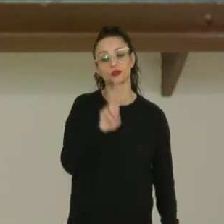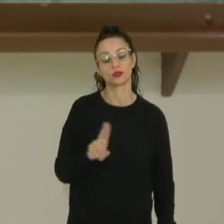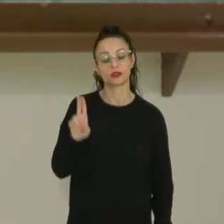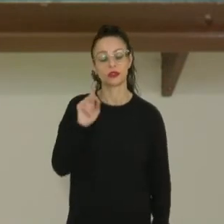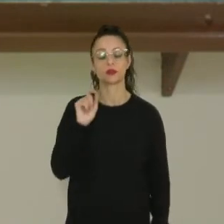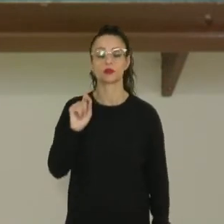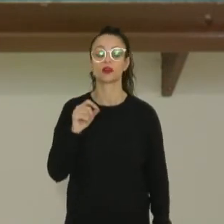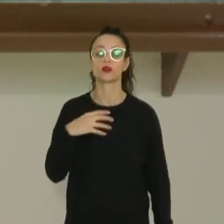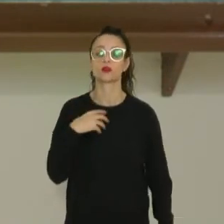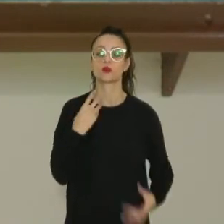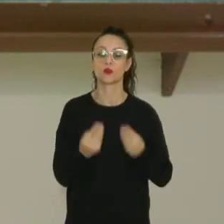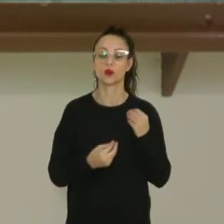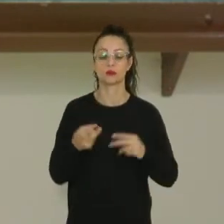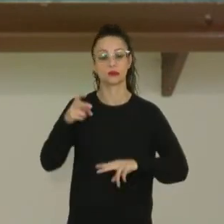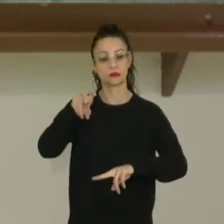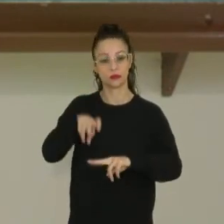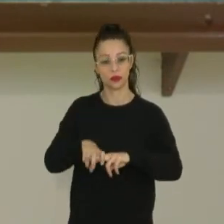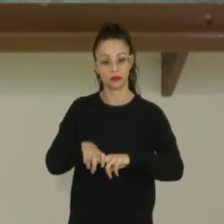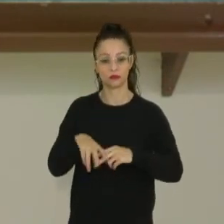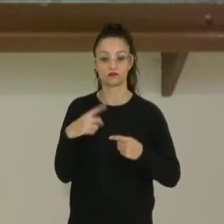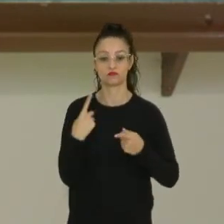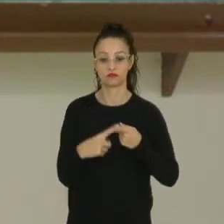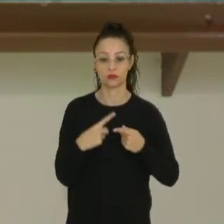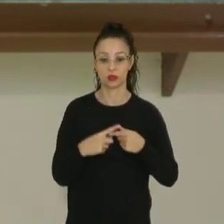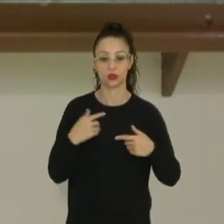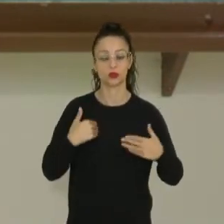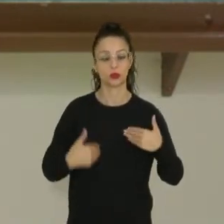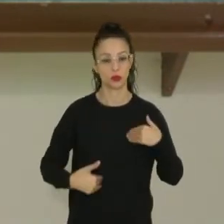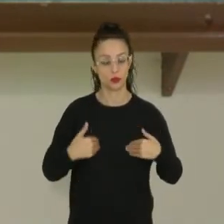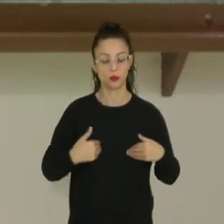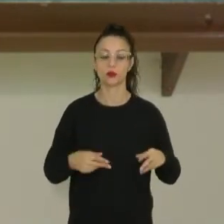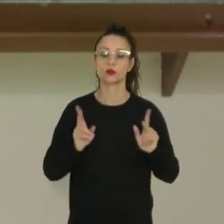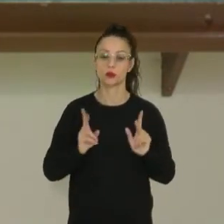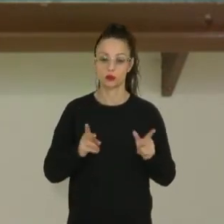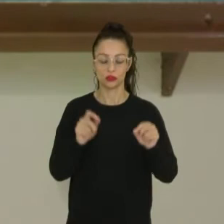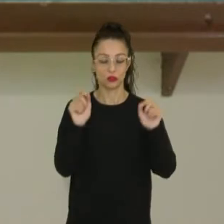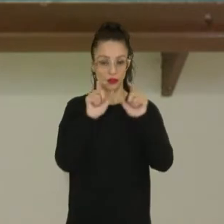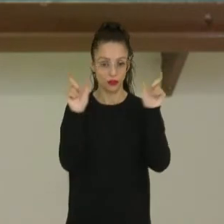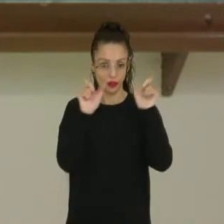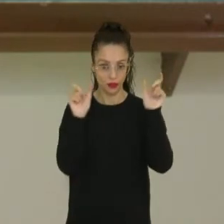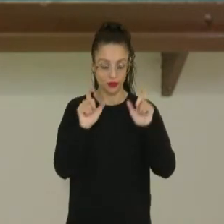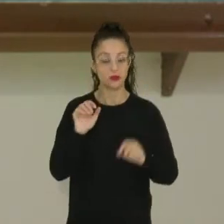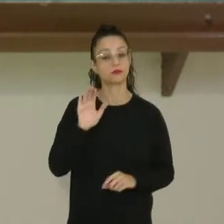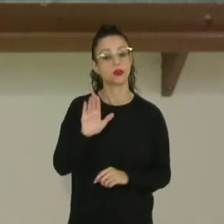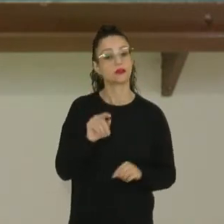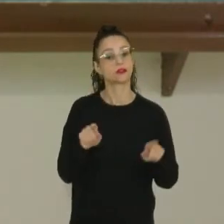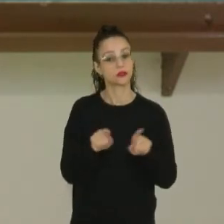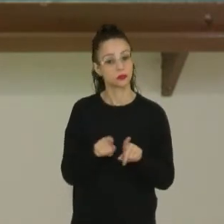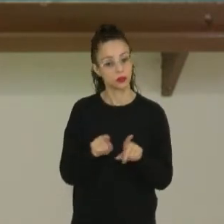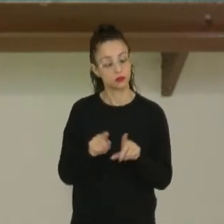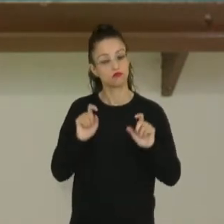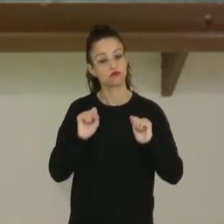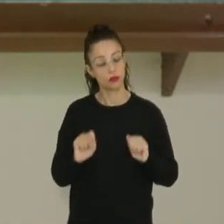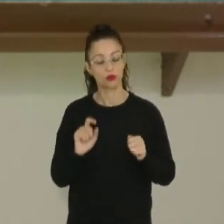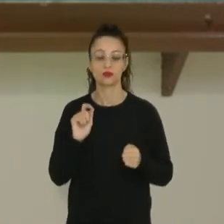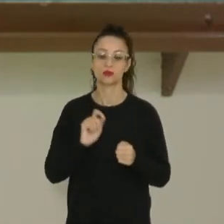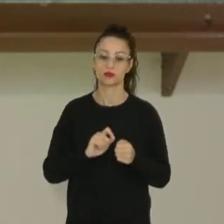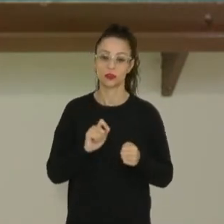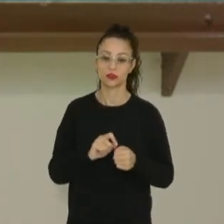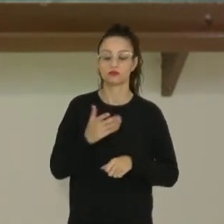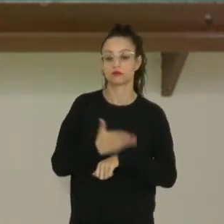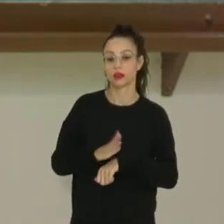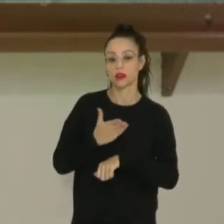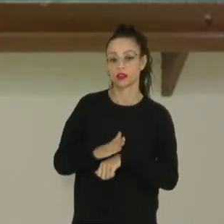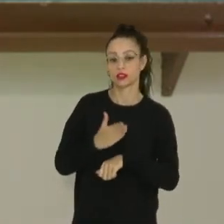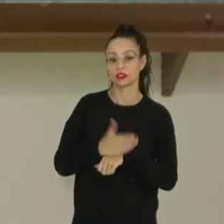a posição sentado. Por quê? Porque o corpo continua em alerta, mas também pode-se realizar atividades de